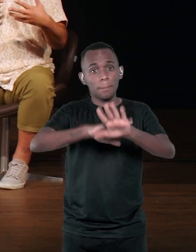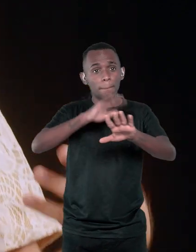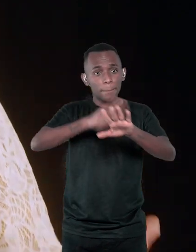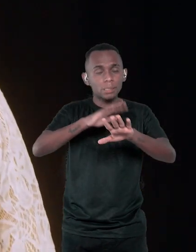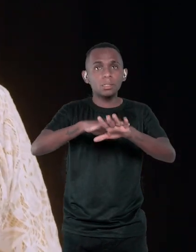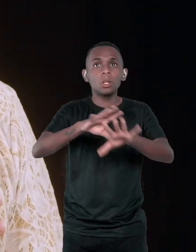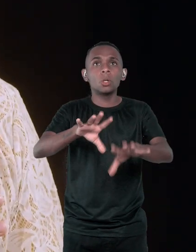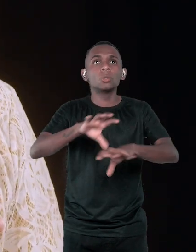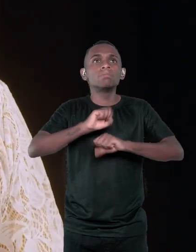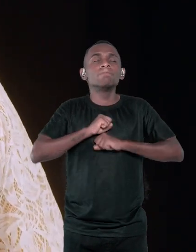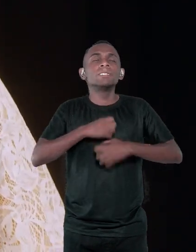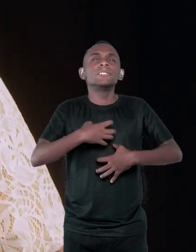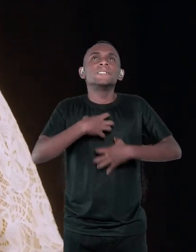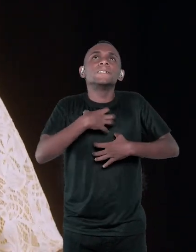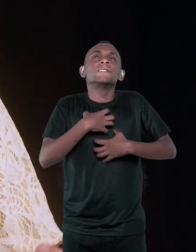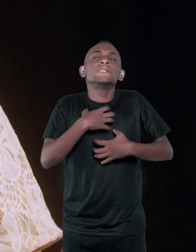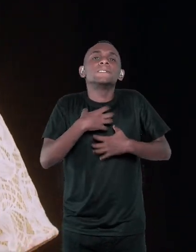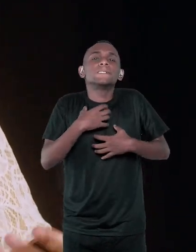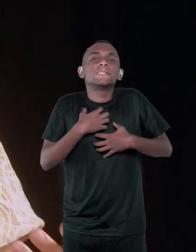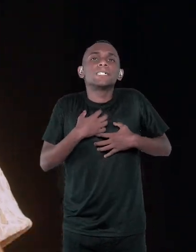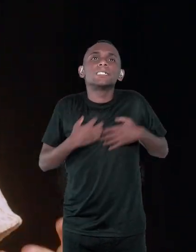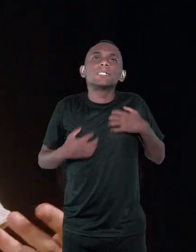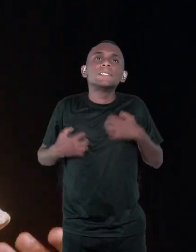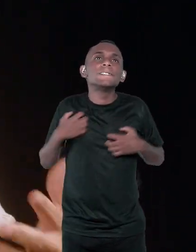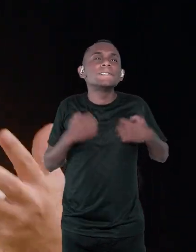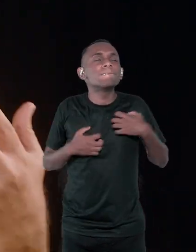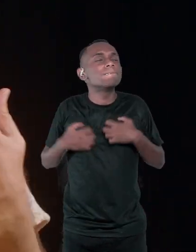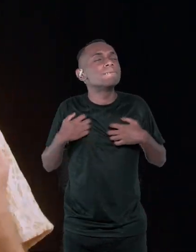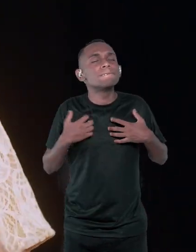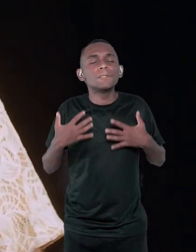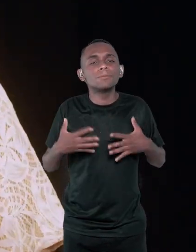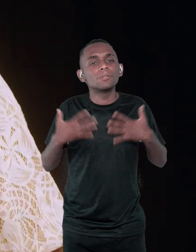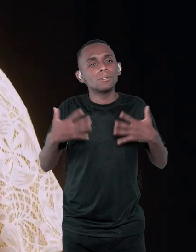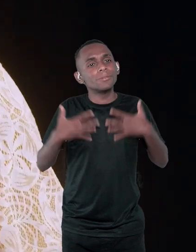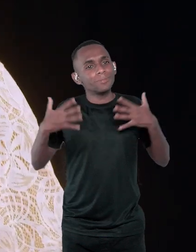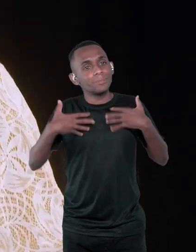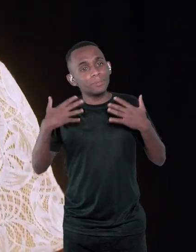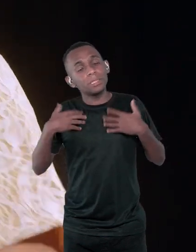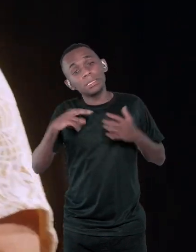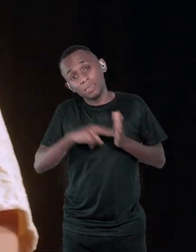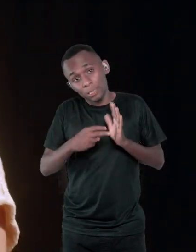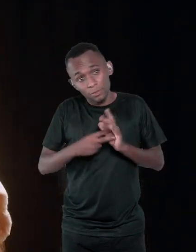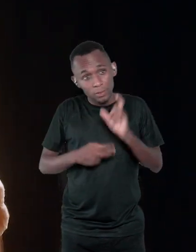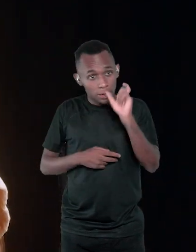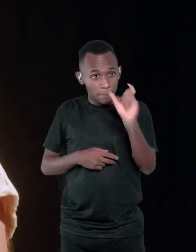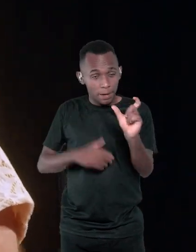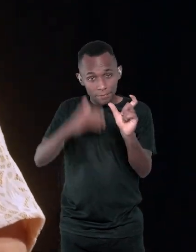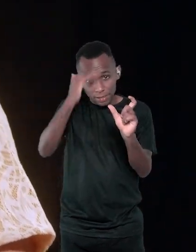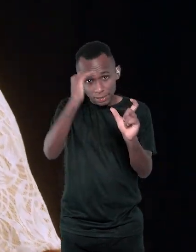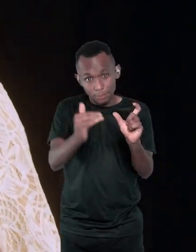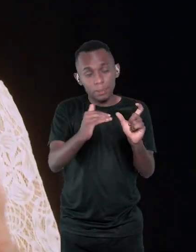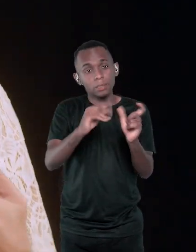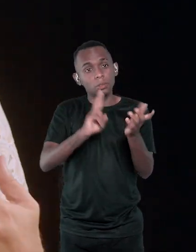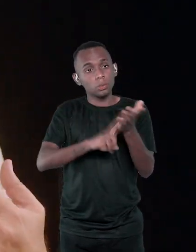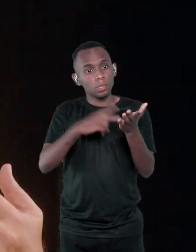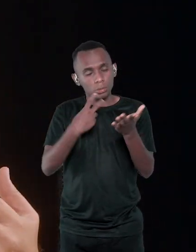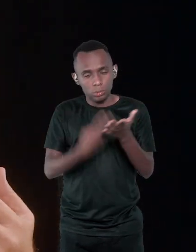me satisfazem plenamente, que todos mexem com essa coisa. Incrível que, primeiro, um respeito pela palavra, aqui nas traduções,